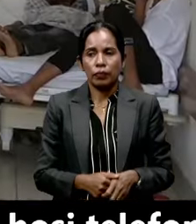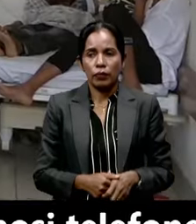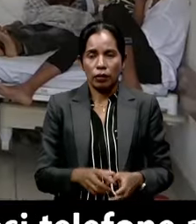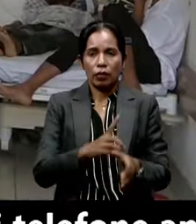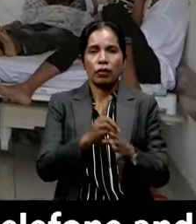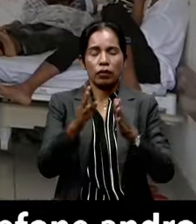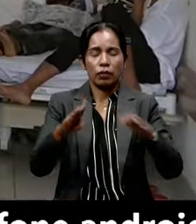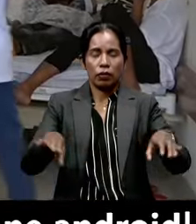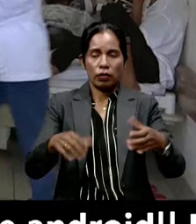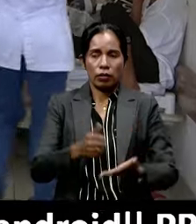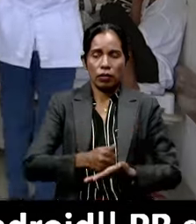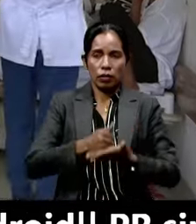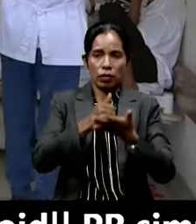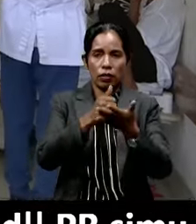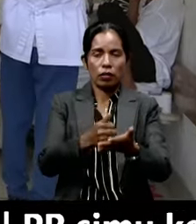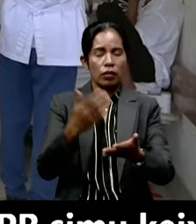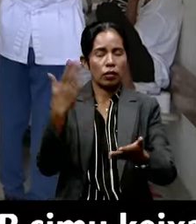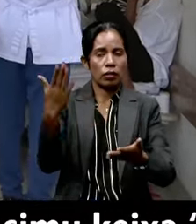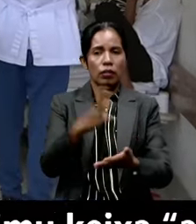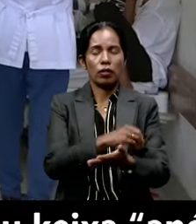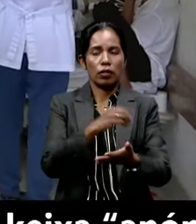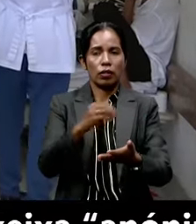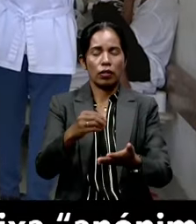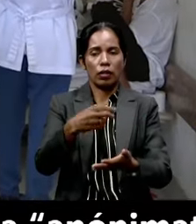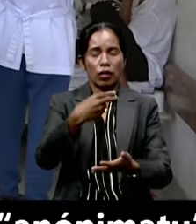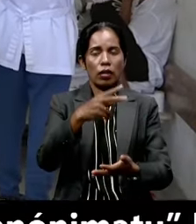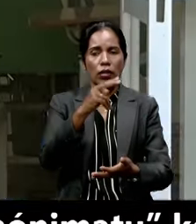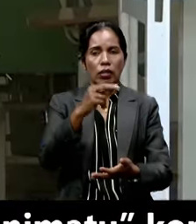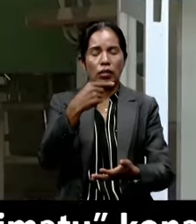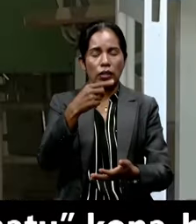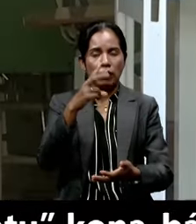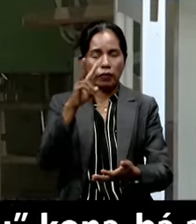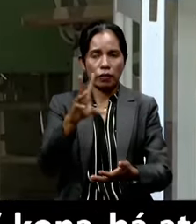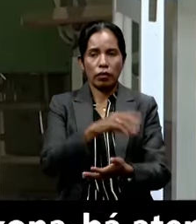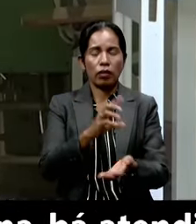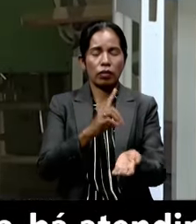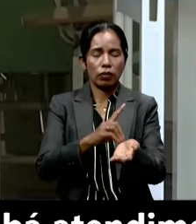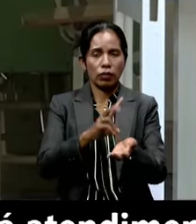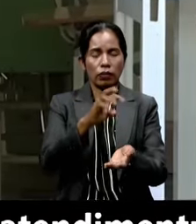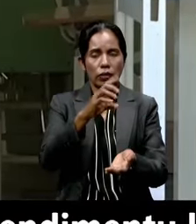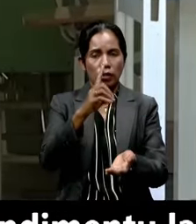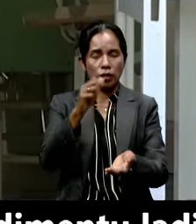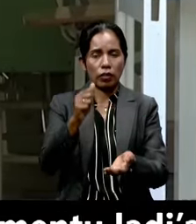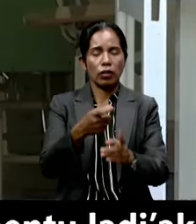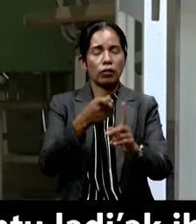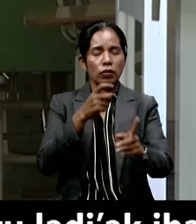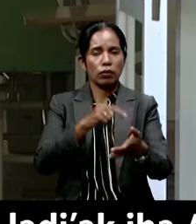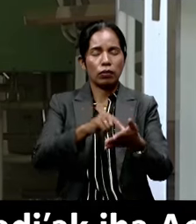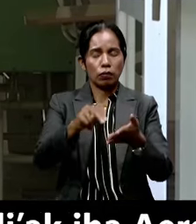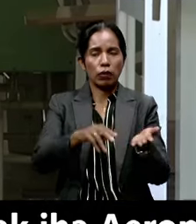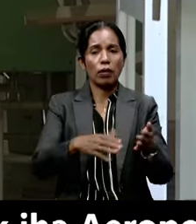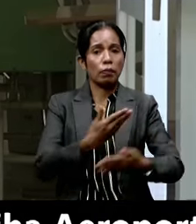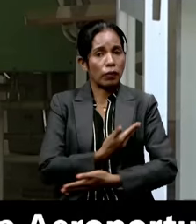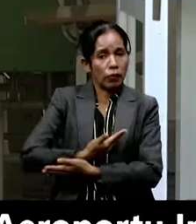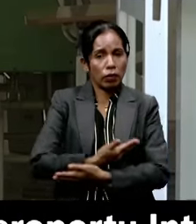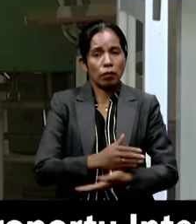Diretor Servicio Apoio Diagnóstica e Terapêutica, HNGV, Dr. Vidal de Jesus López Atete, causa o seu número BBNB Mate